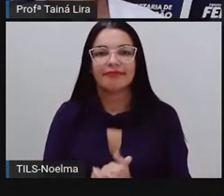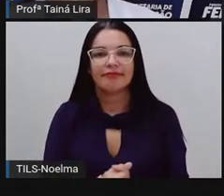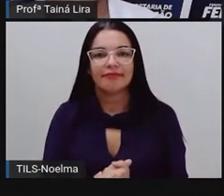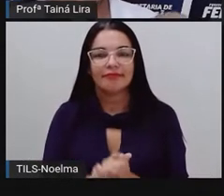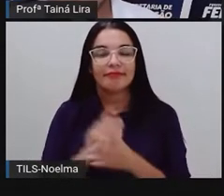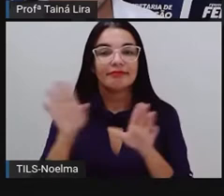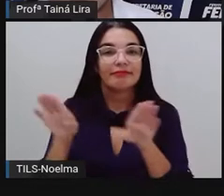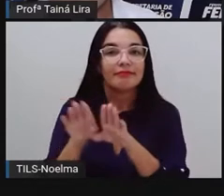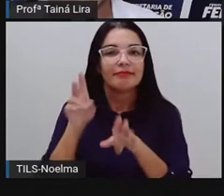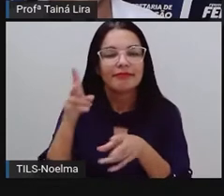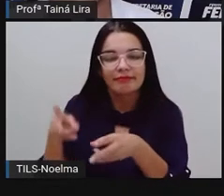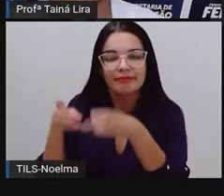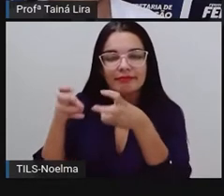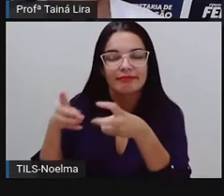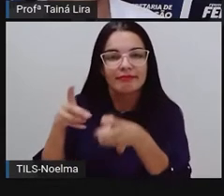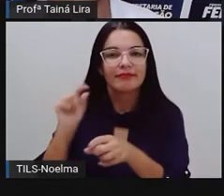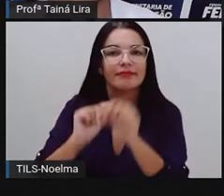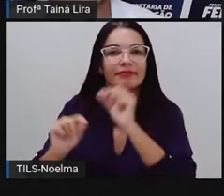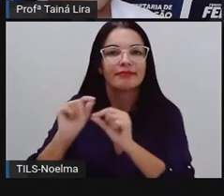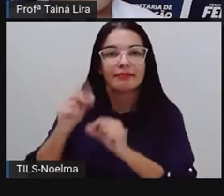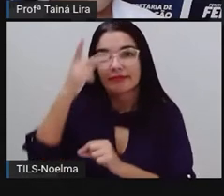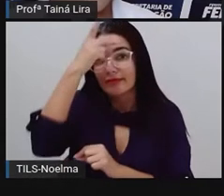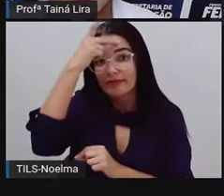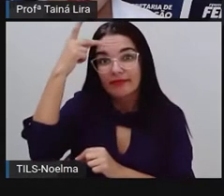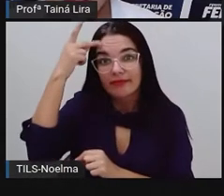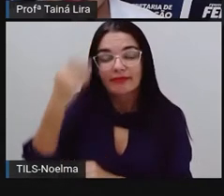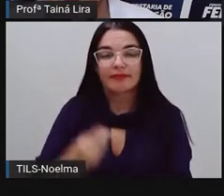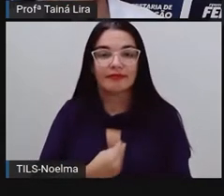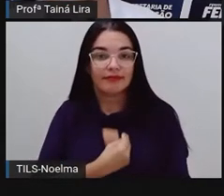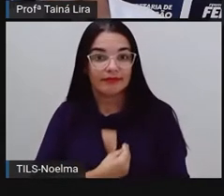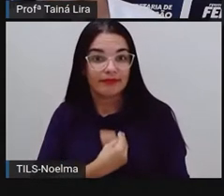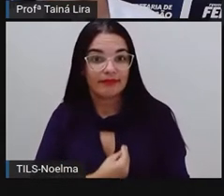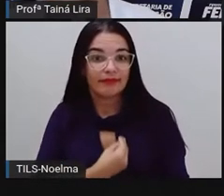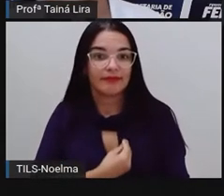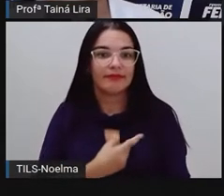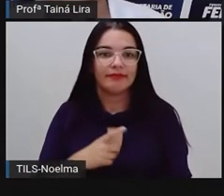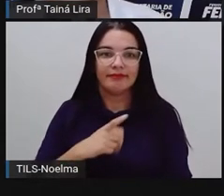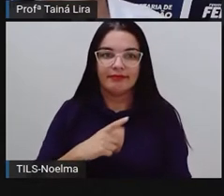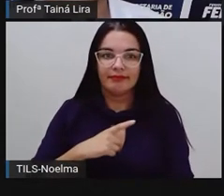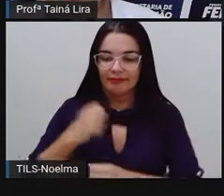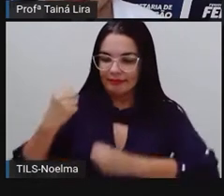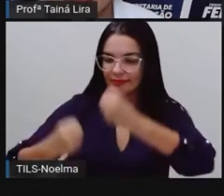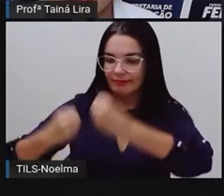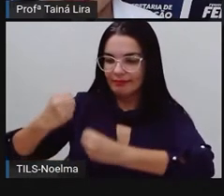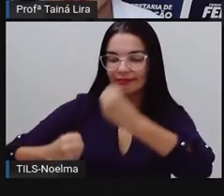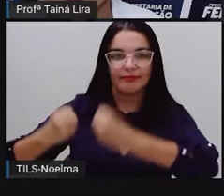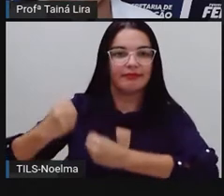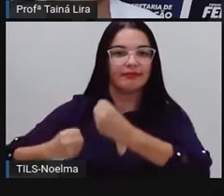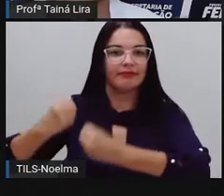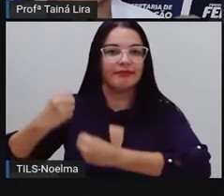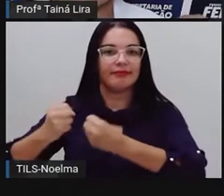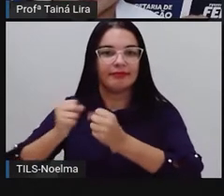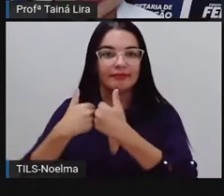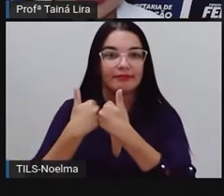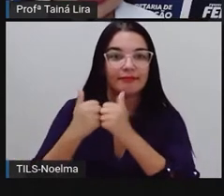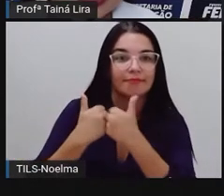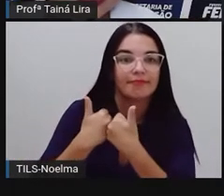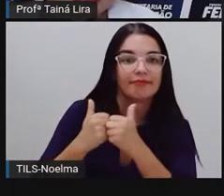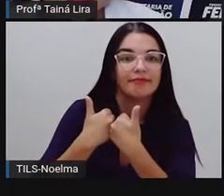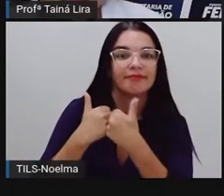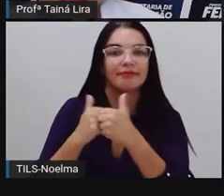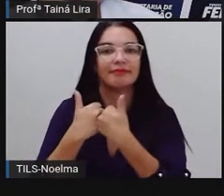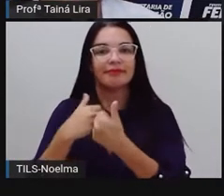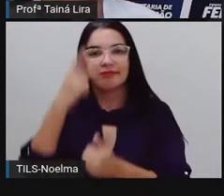olha lá Observe em aí a presença não é de muito muito carro muito ônibus né as